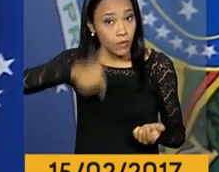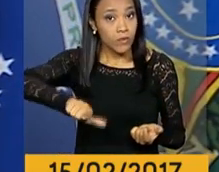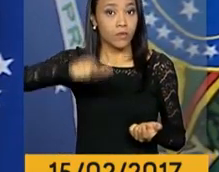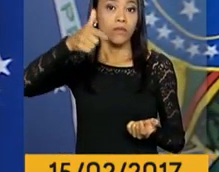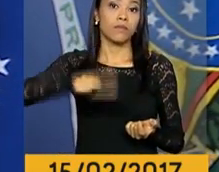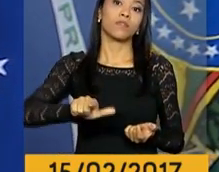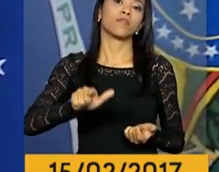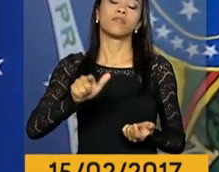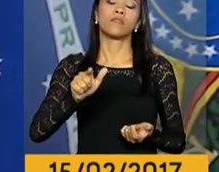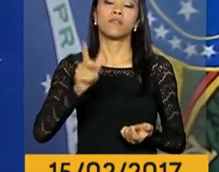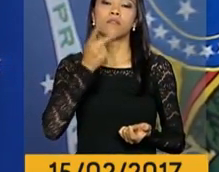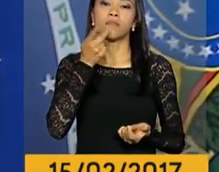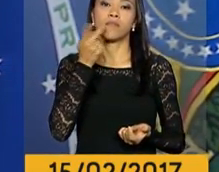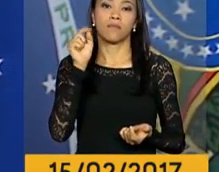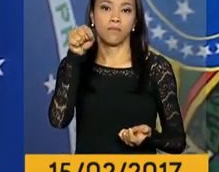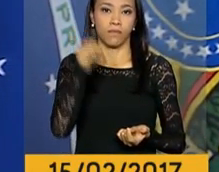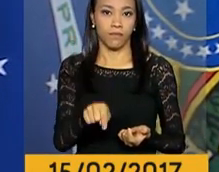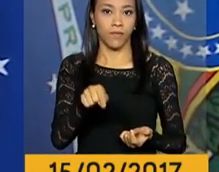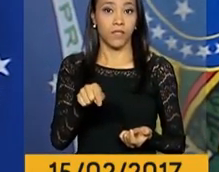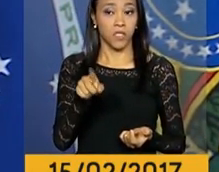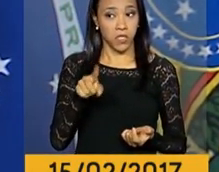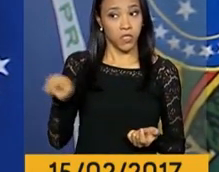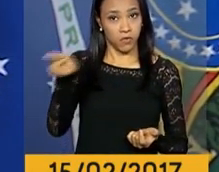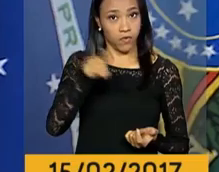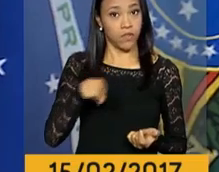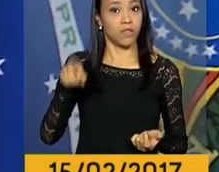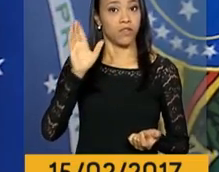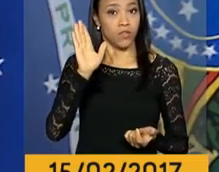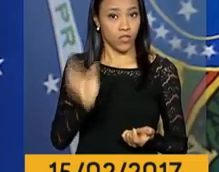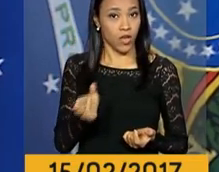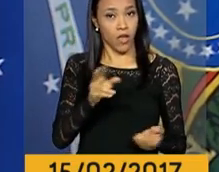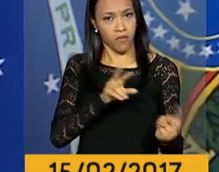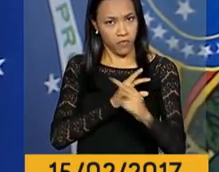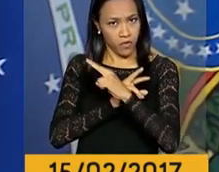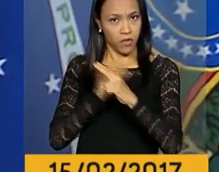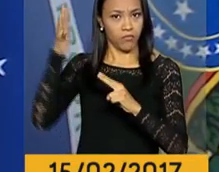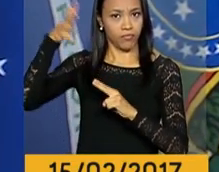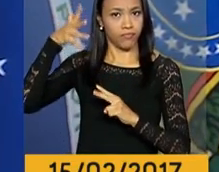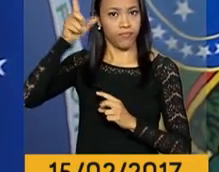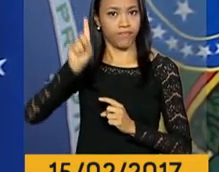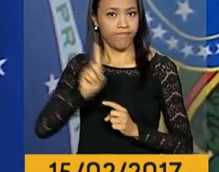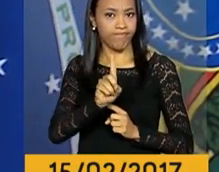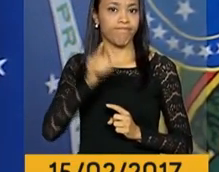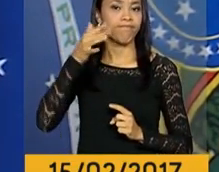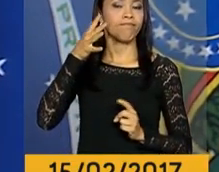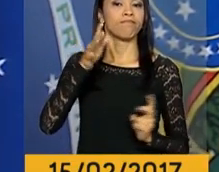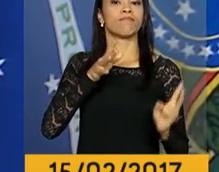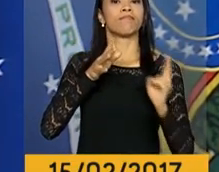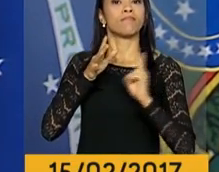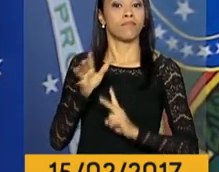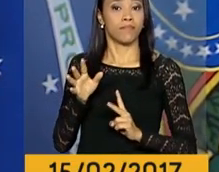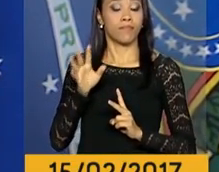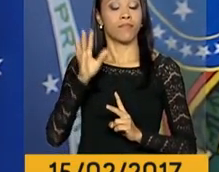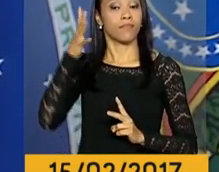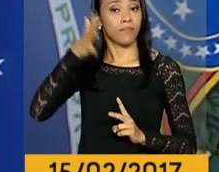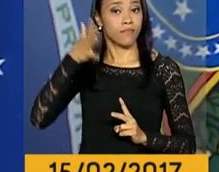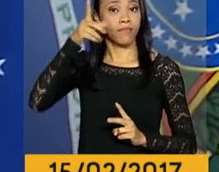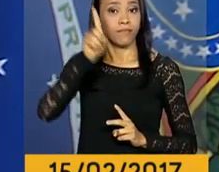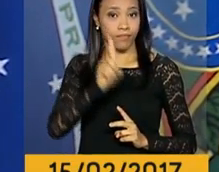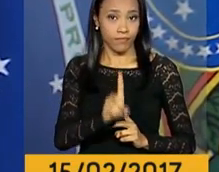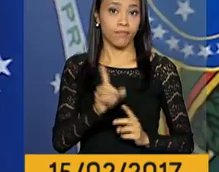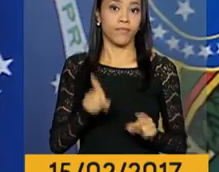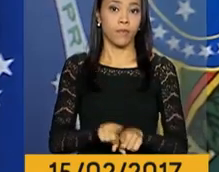né, que vocês puderam ouvir pelas palavras de o início, pelas palavras, aliás, eu quero